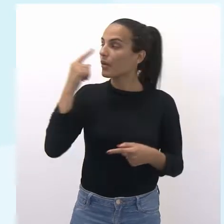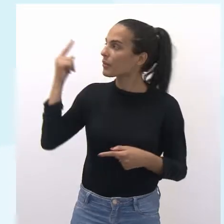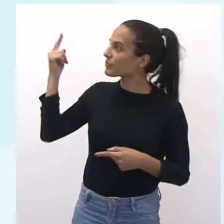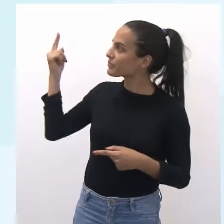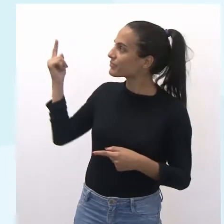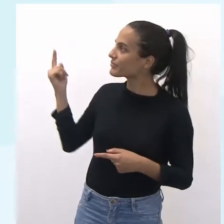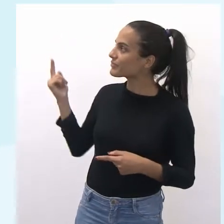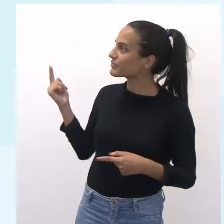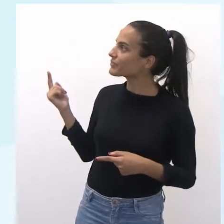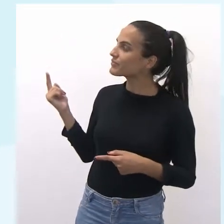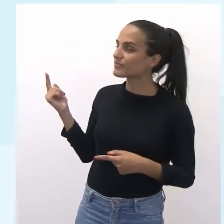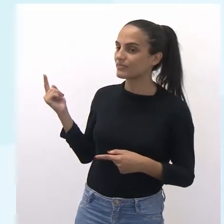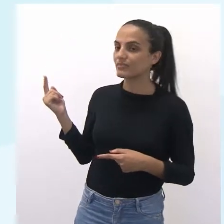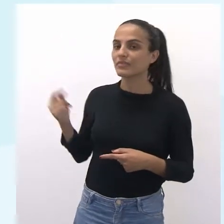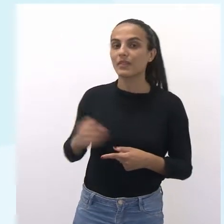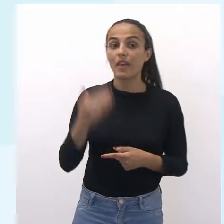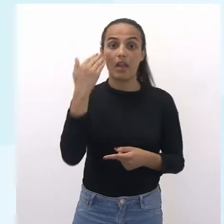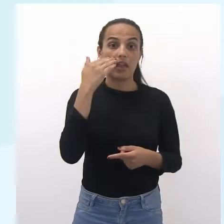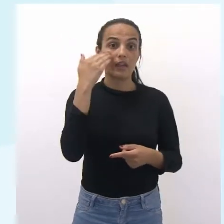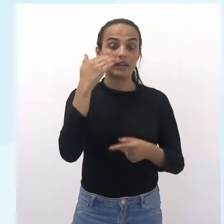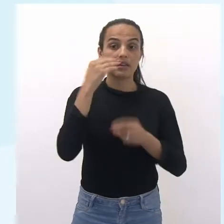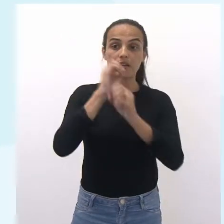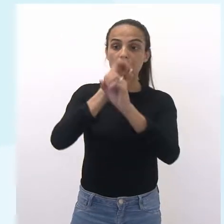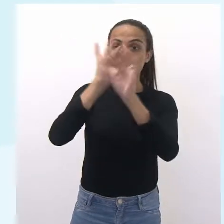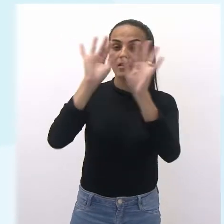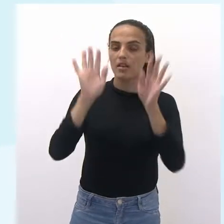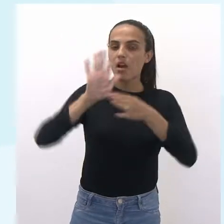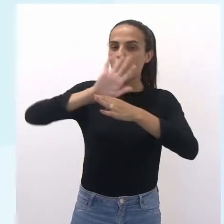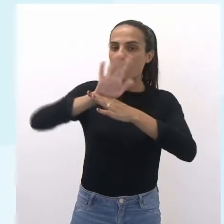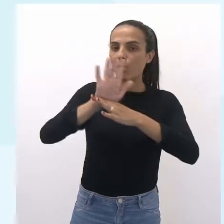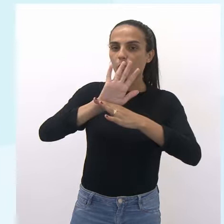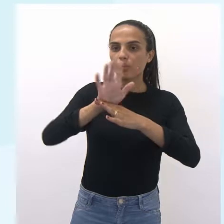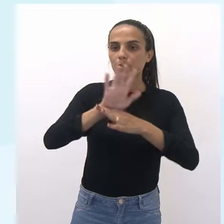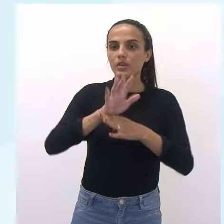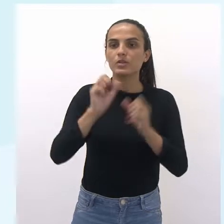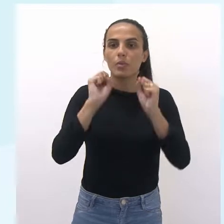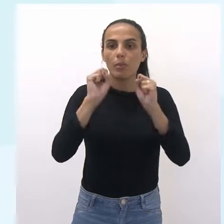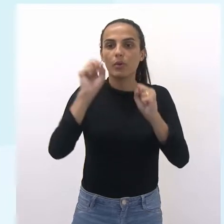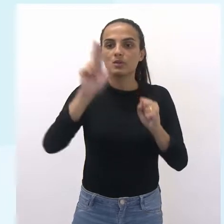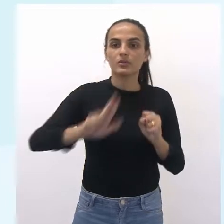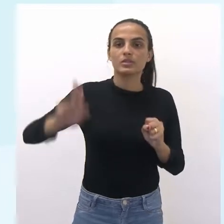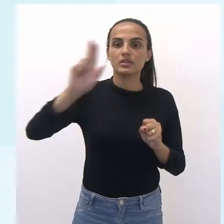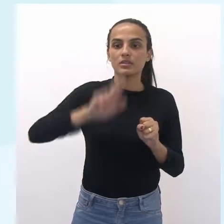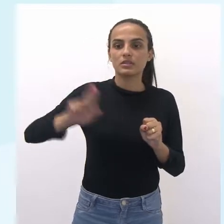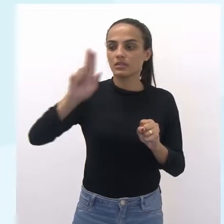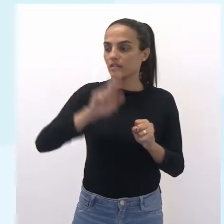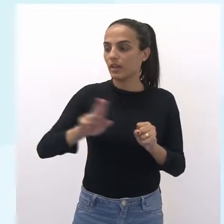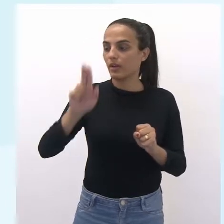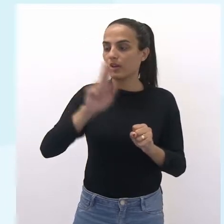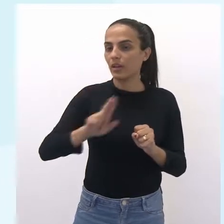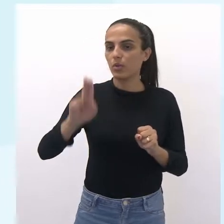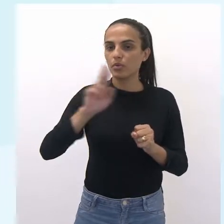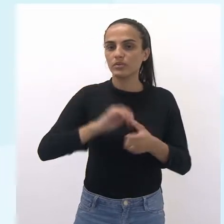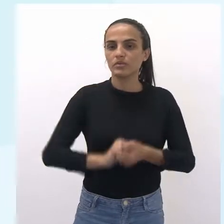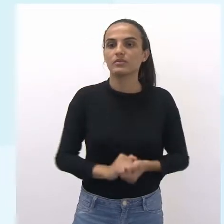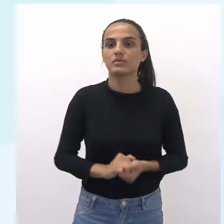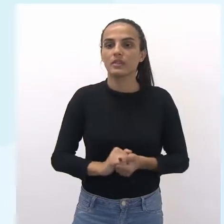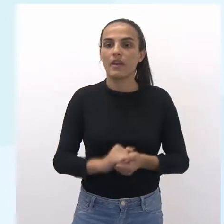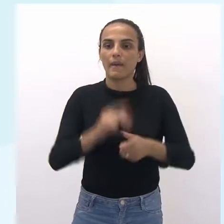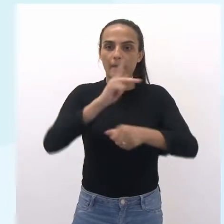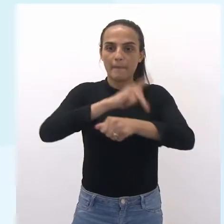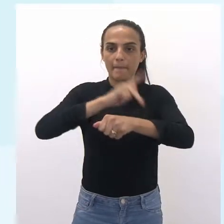aí, compreender o que o vídeo pode ser utilizado como recurso para fins